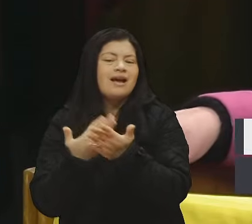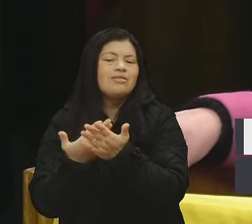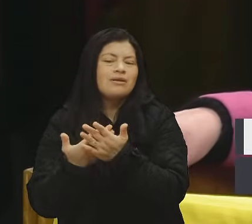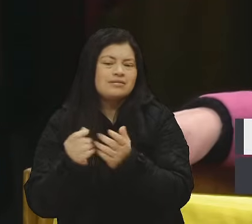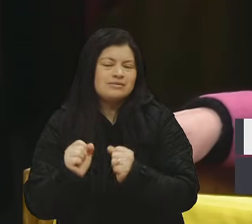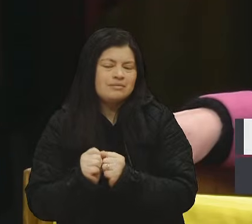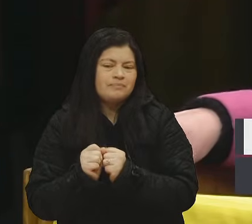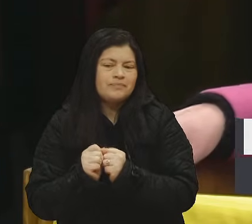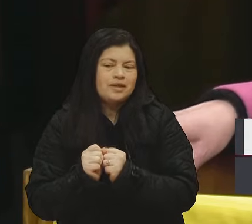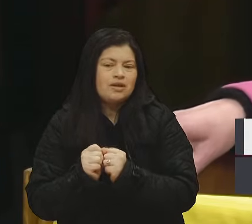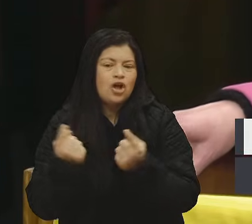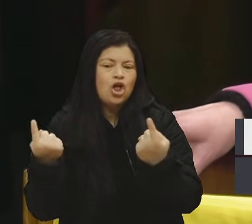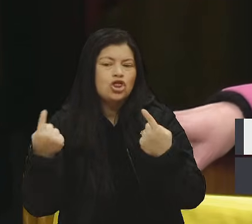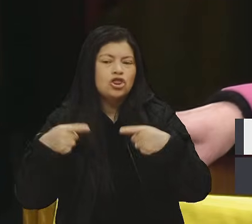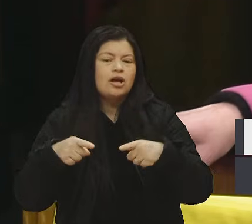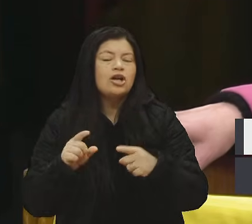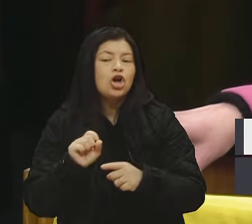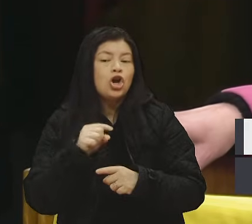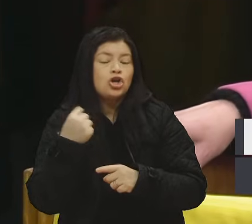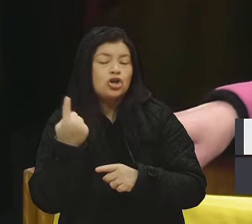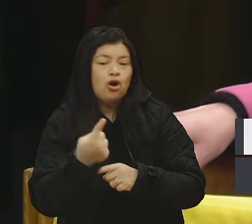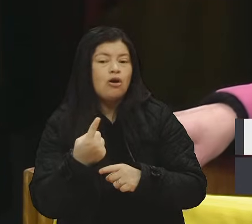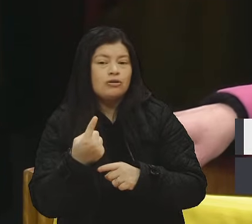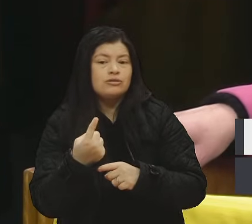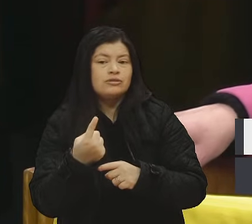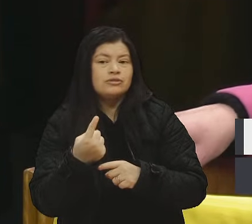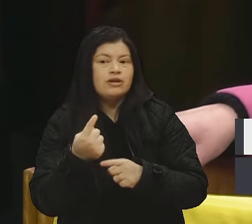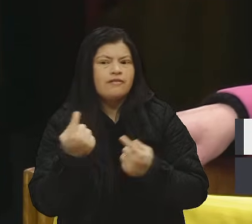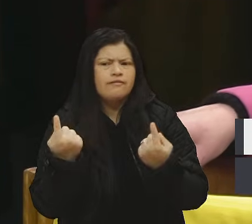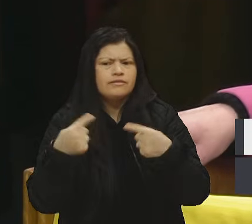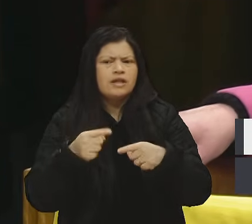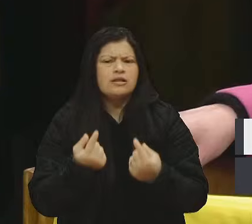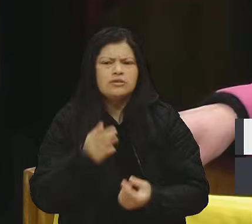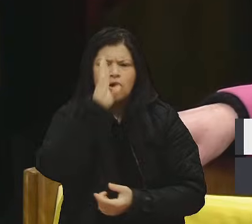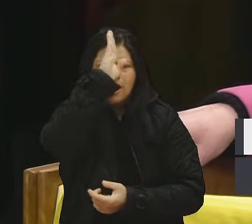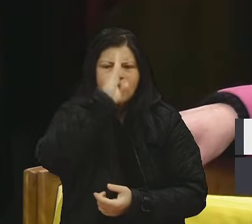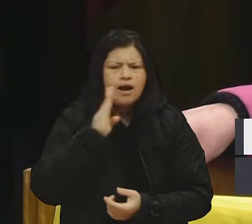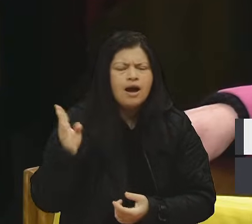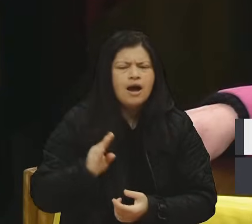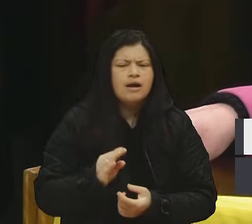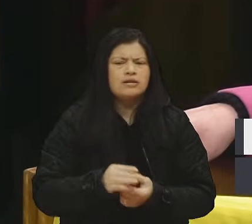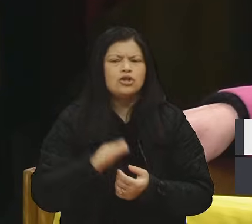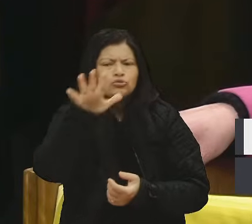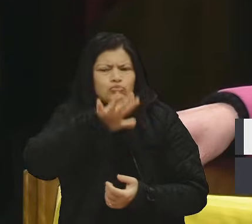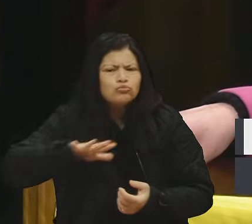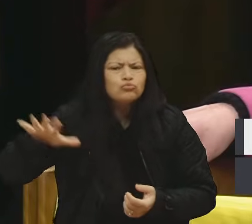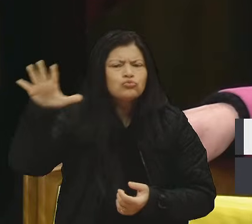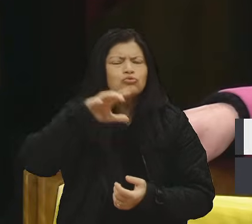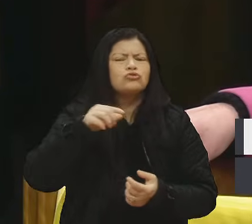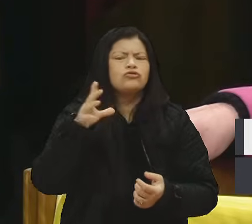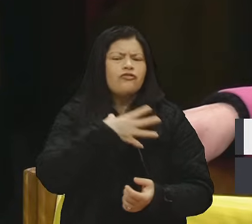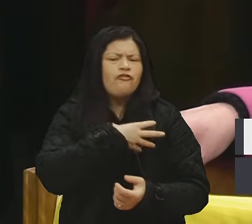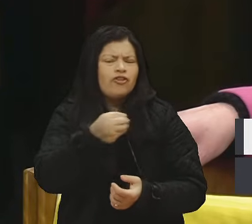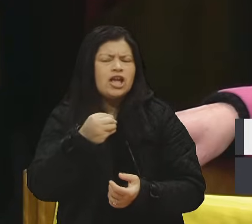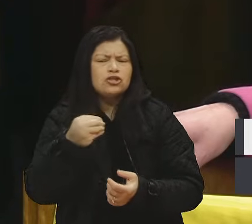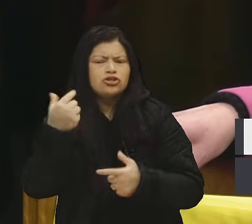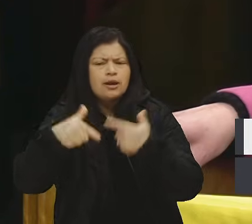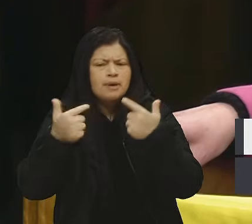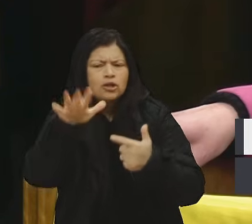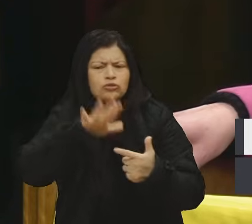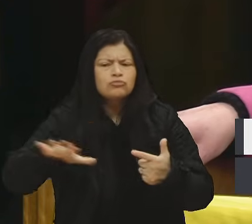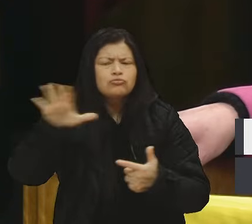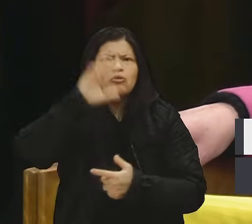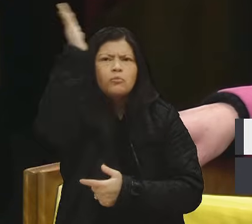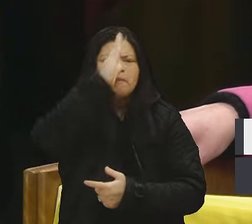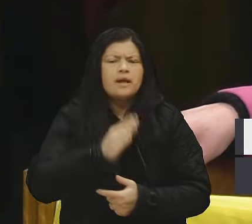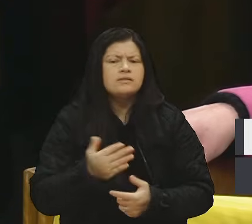porque defendemos a educação pública, gratuita e de qualidade para todos os filhos dos trabalhadores desse Estado e desse país. E o que